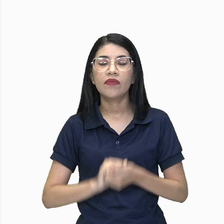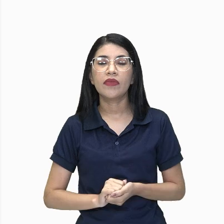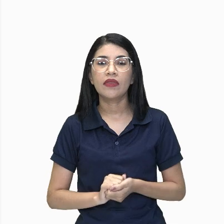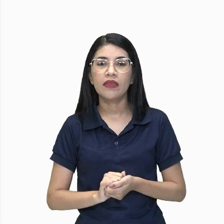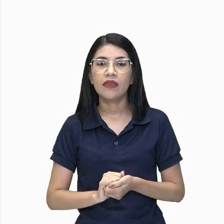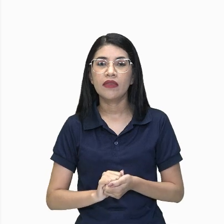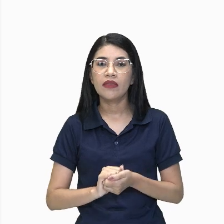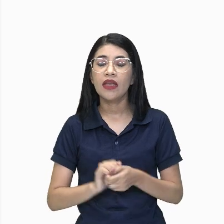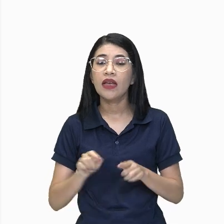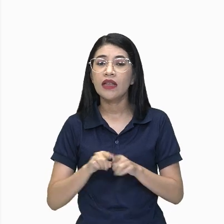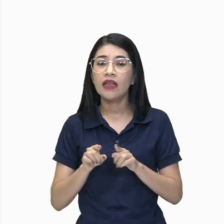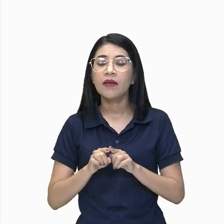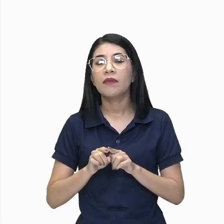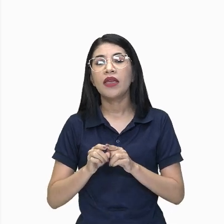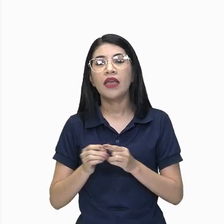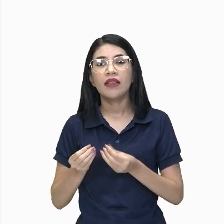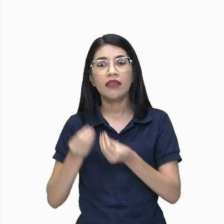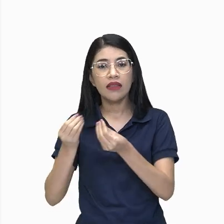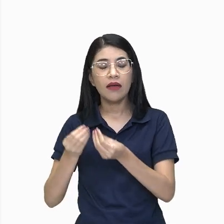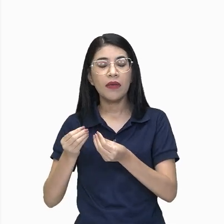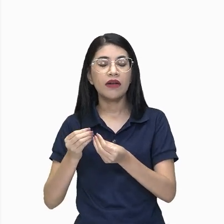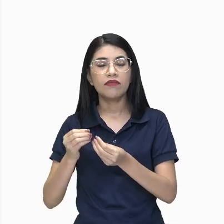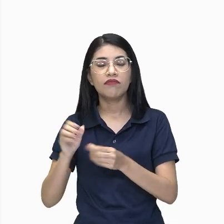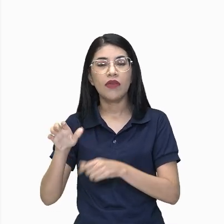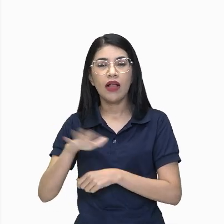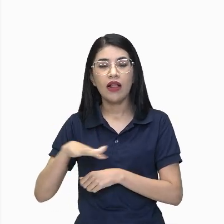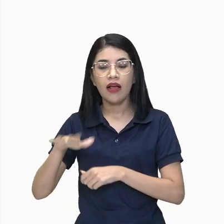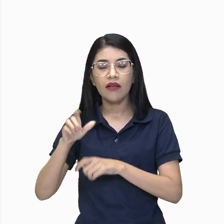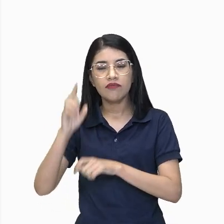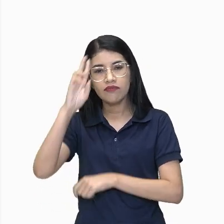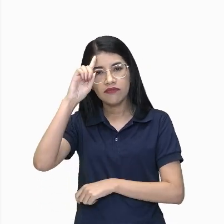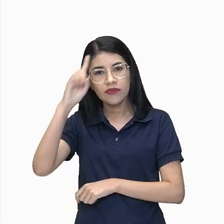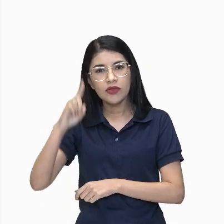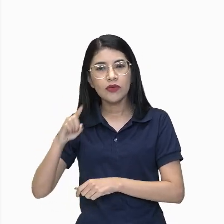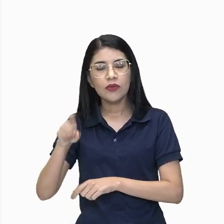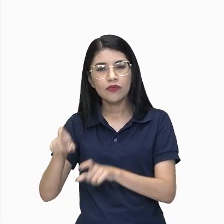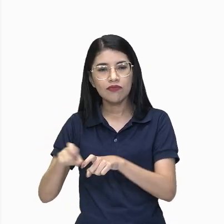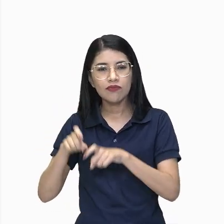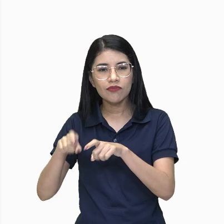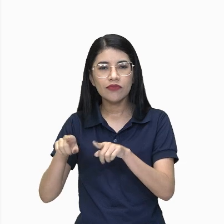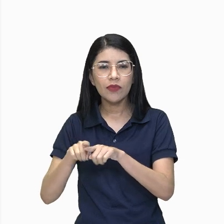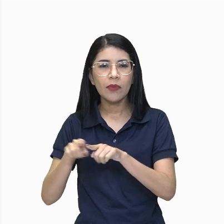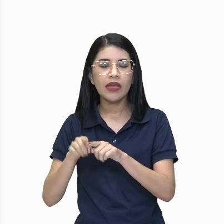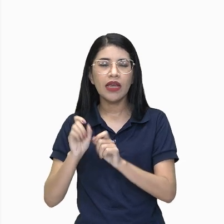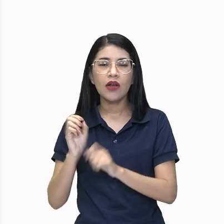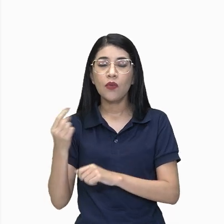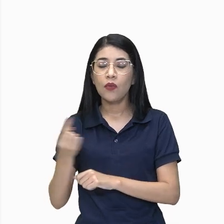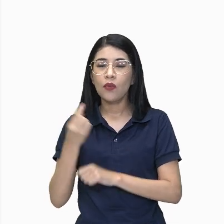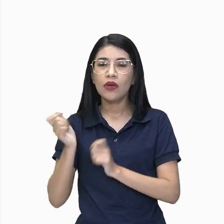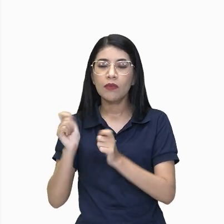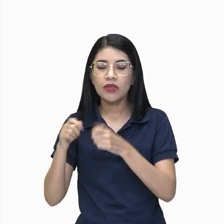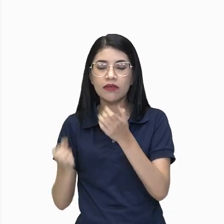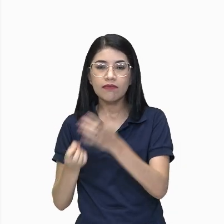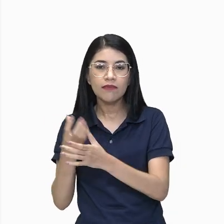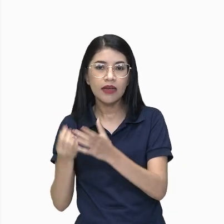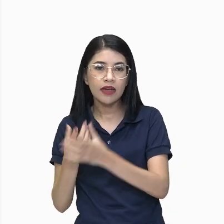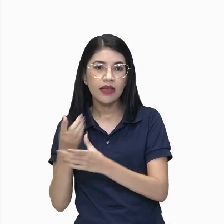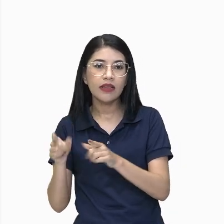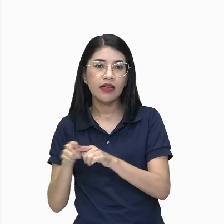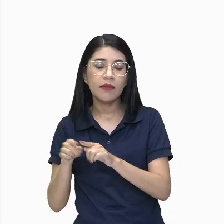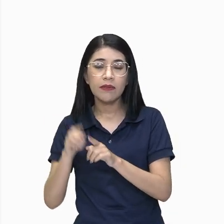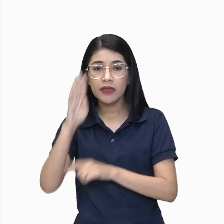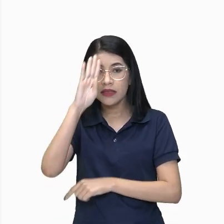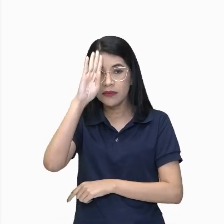grandes proprietários rurais que passavam a ser os únicos detentores dos meios de produção agrícolas, principalmente a